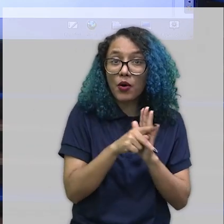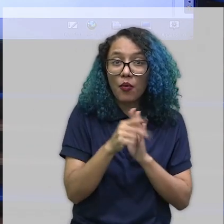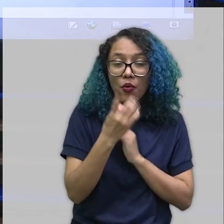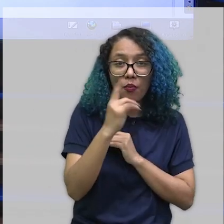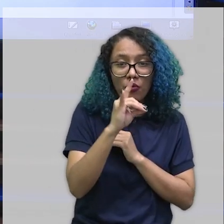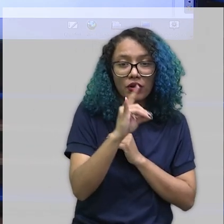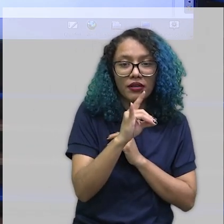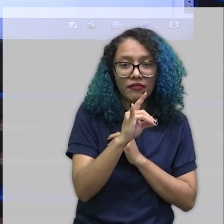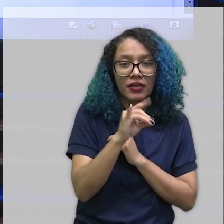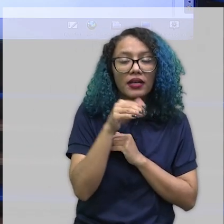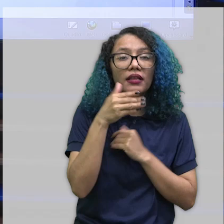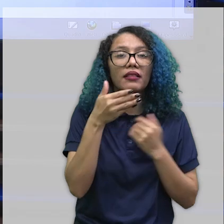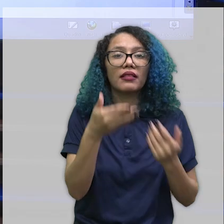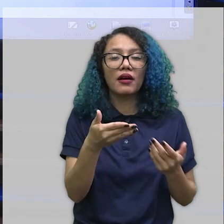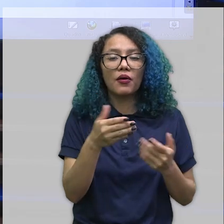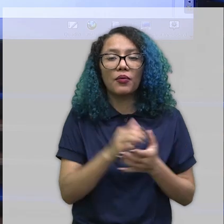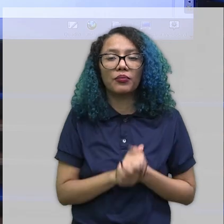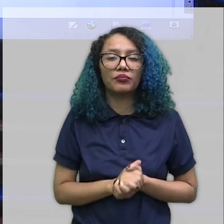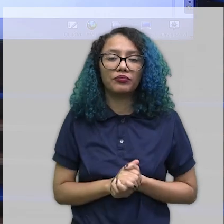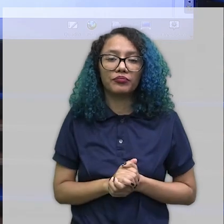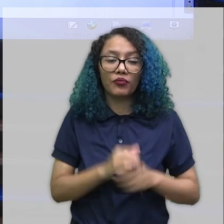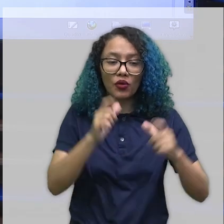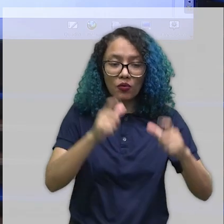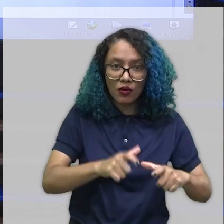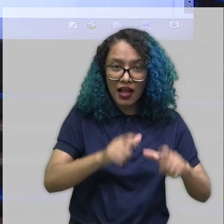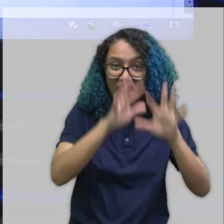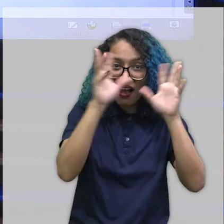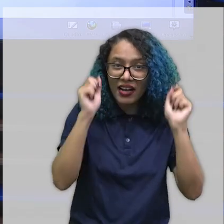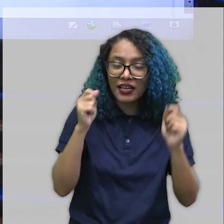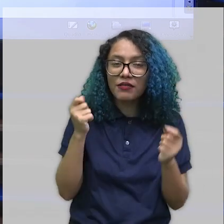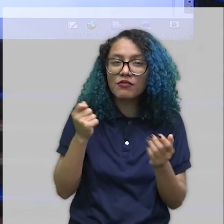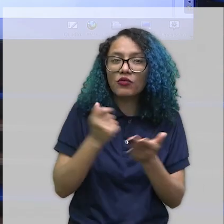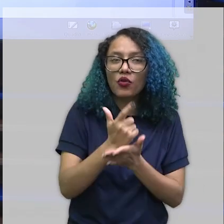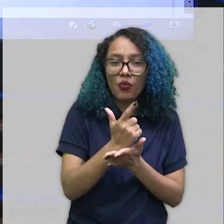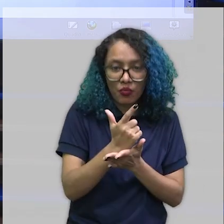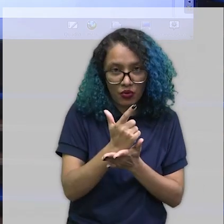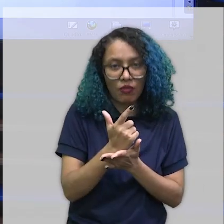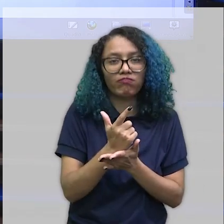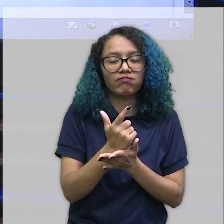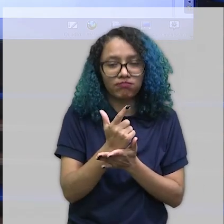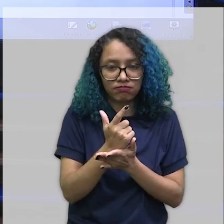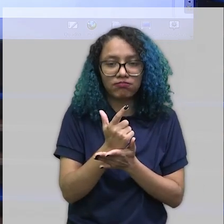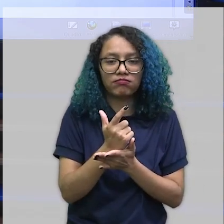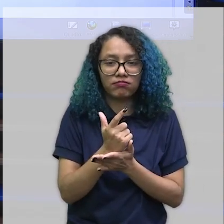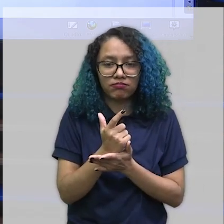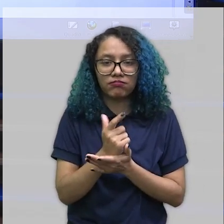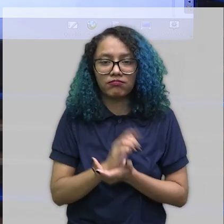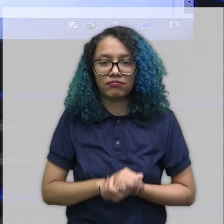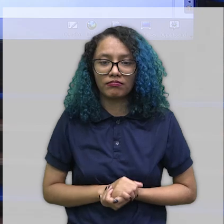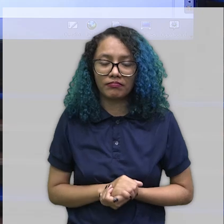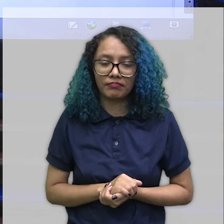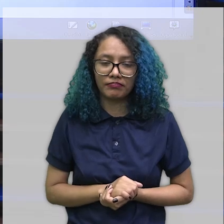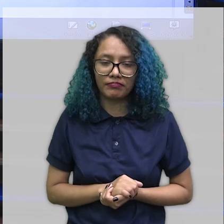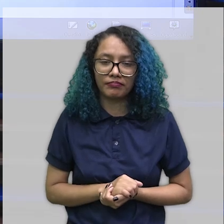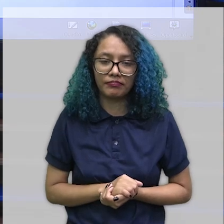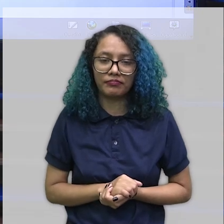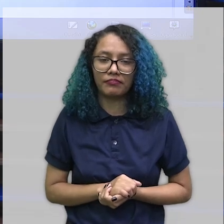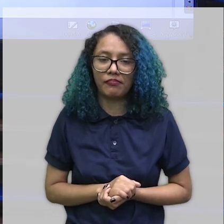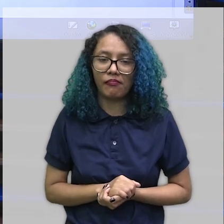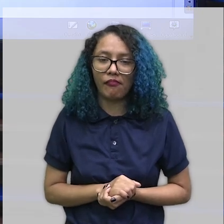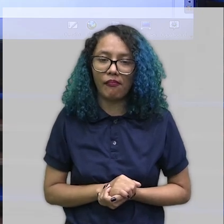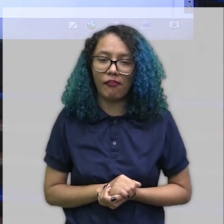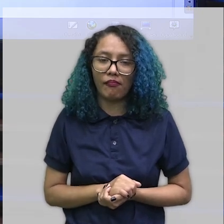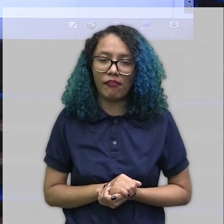do Rio Branco, eles compraram aquele território para diminuir as tensões existentes ali. Então, nessa animação que eu trago aqui para vocês, a